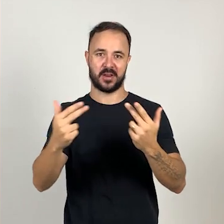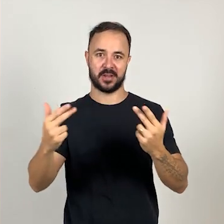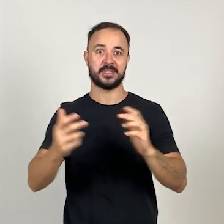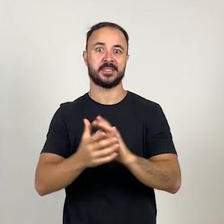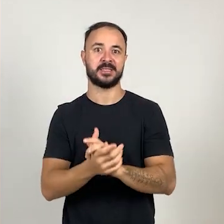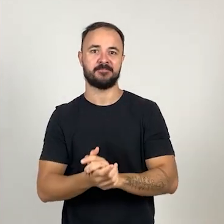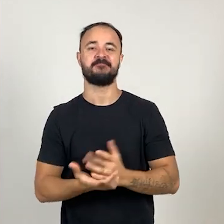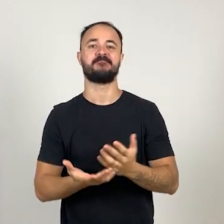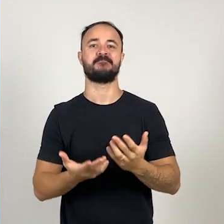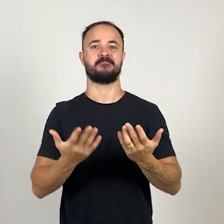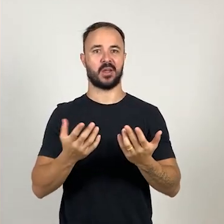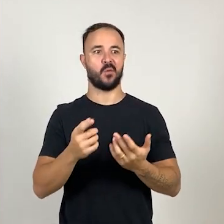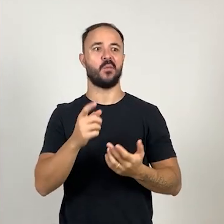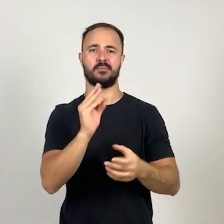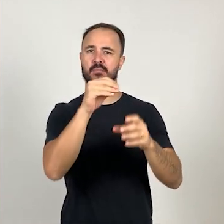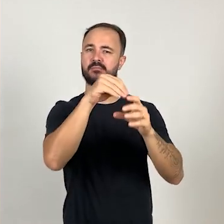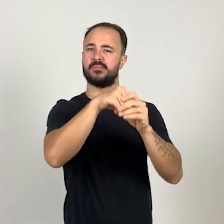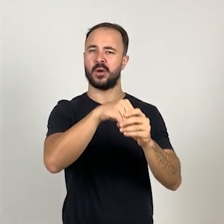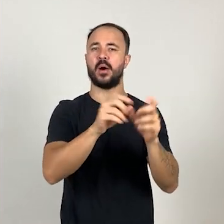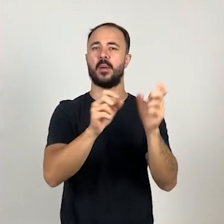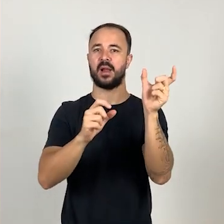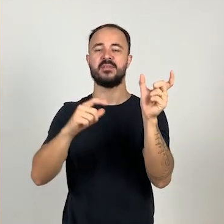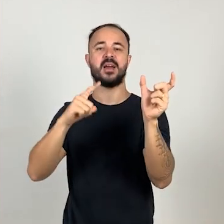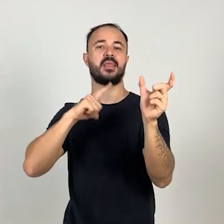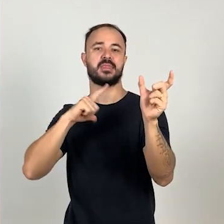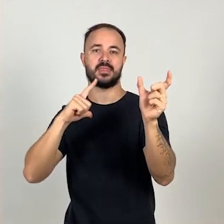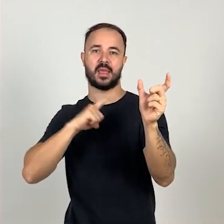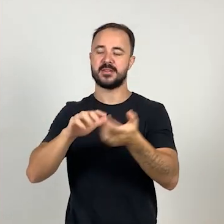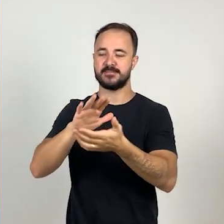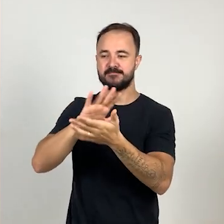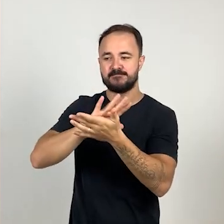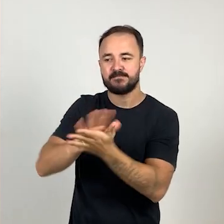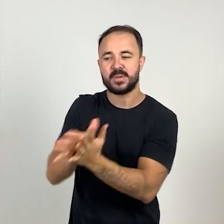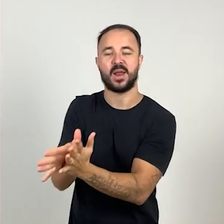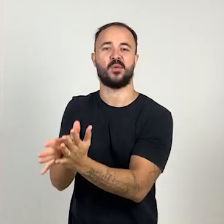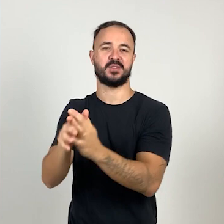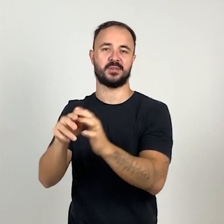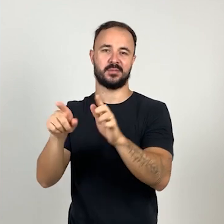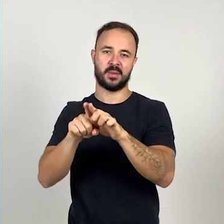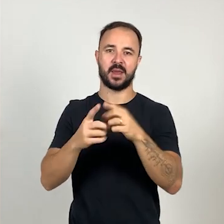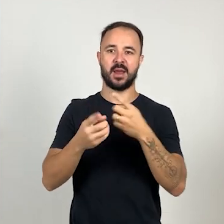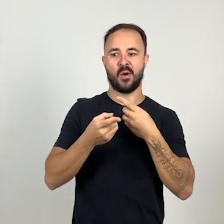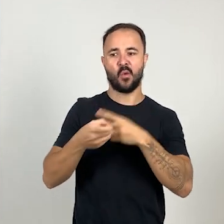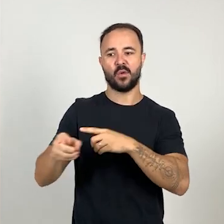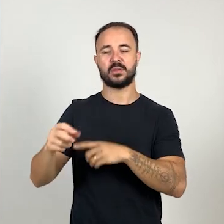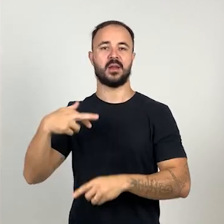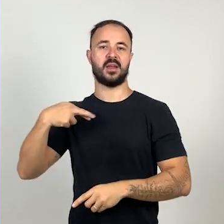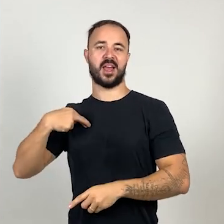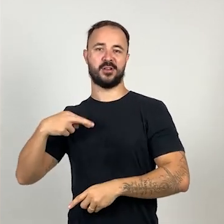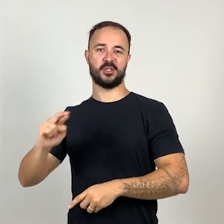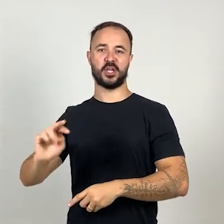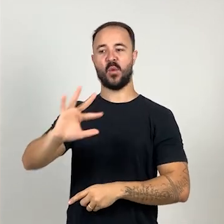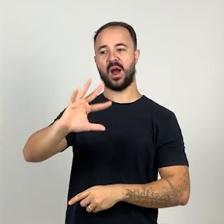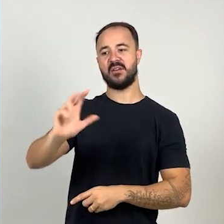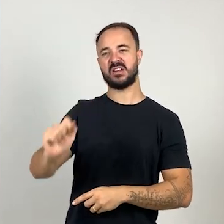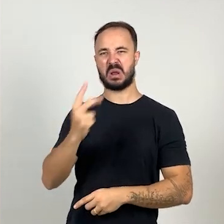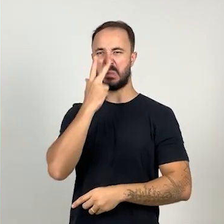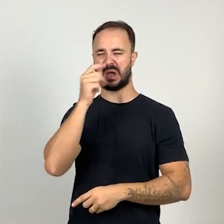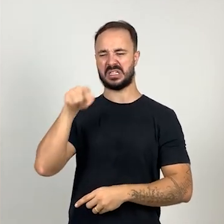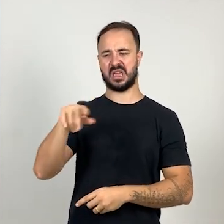Essa expressão é carregada de preconceito religioso e racial, associando as religiões africanas a algo negativo.